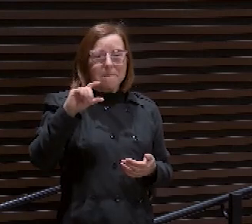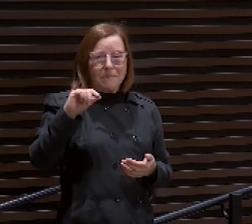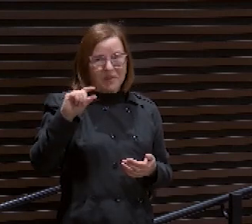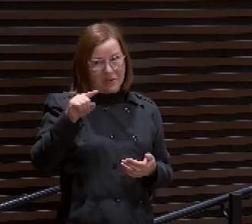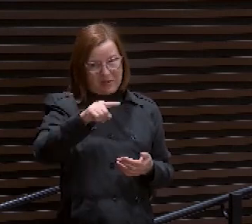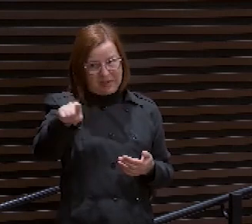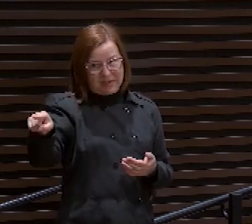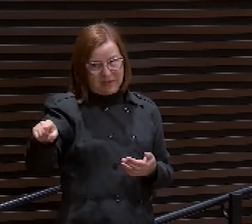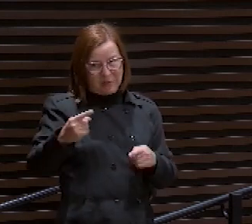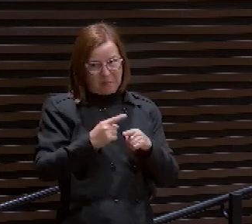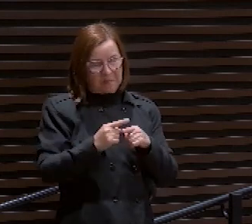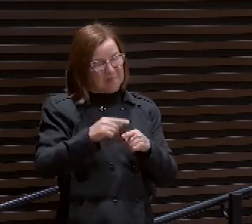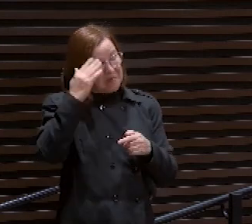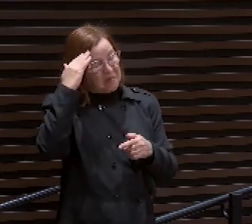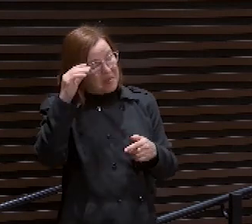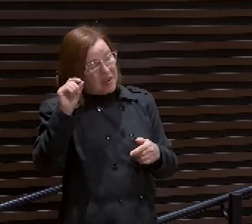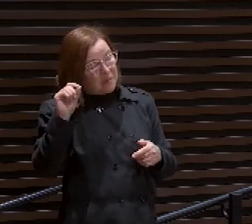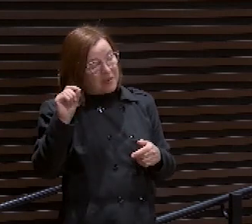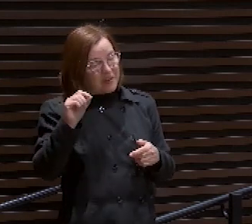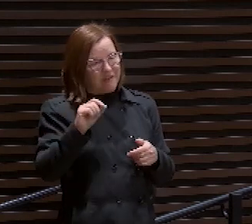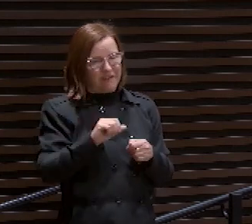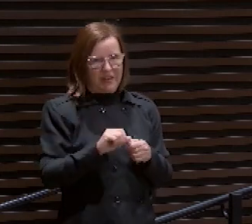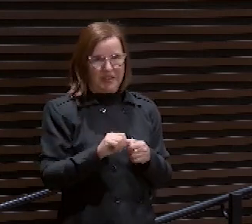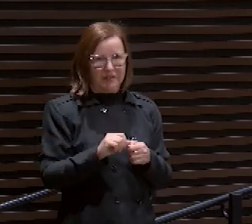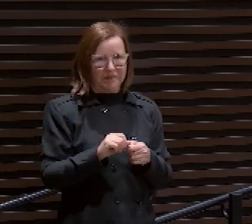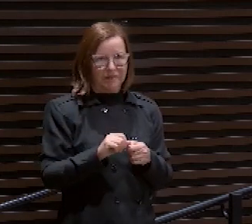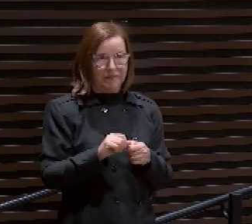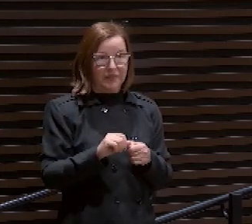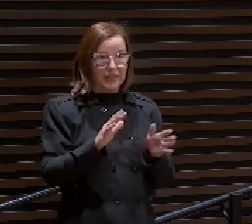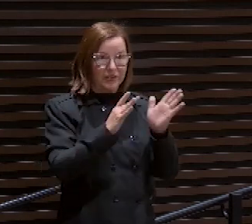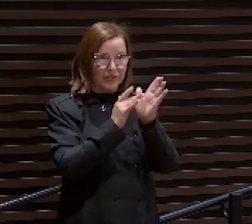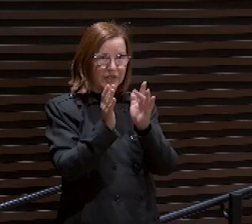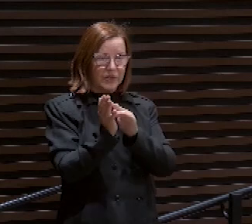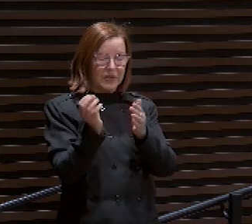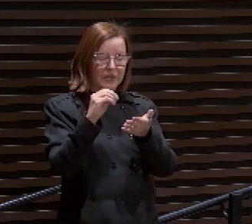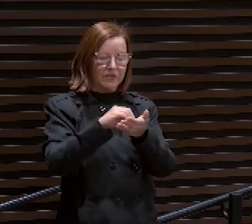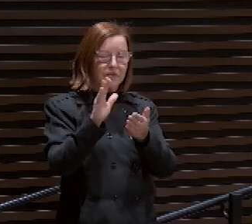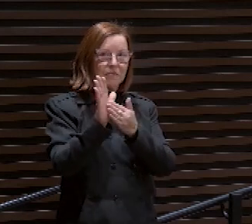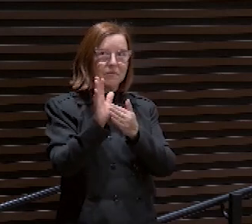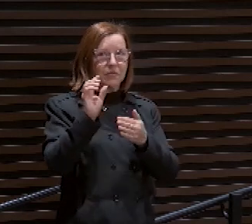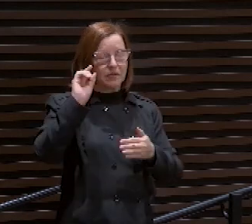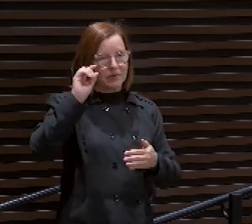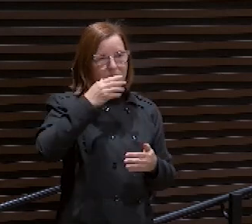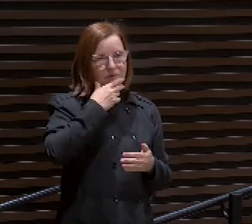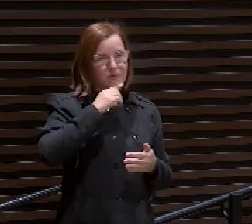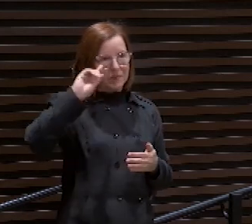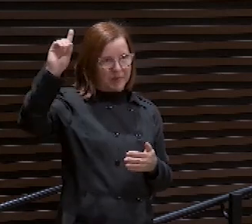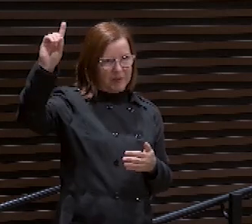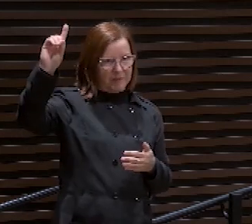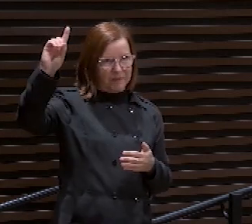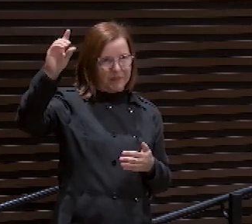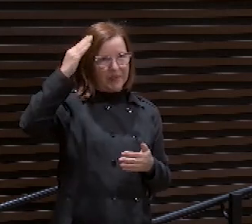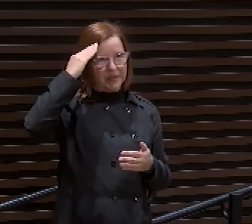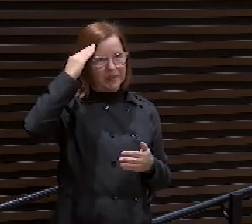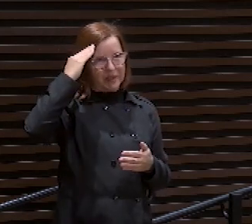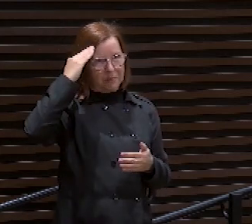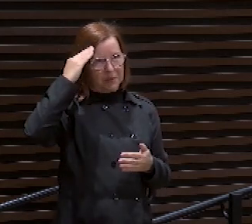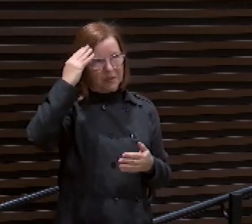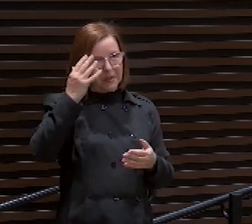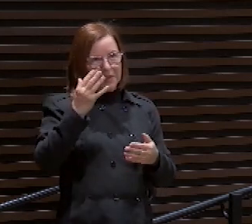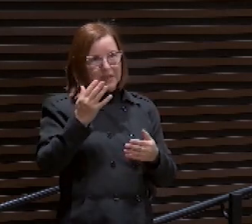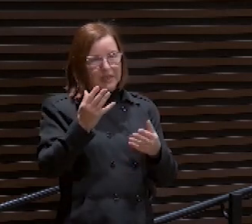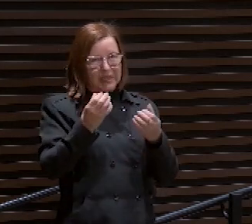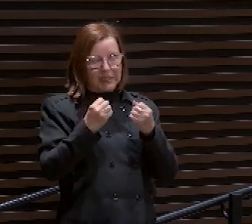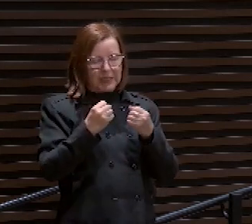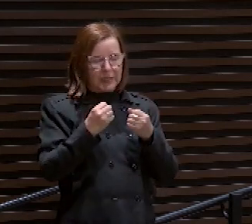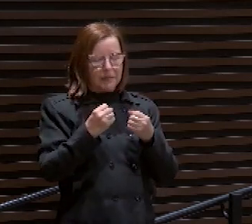o julgamento ao Pai, sabendo que receberia toda a ira por nossos pecados. Vamos ler o texto de 1